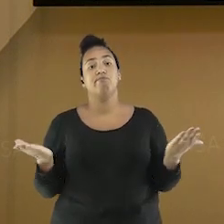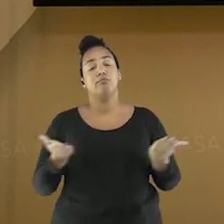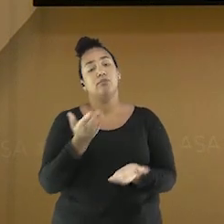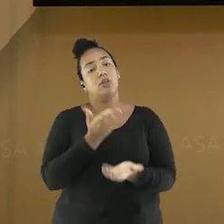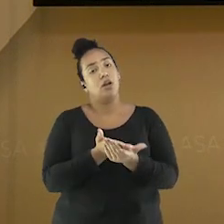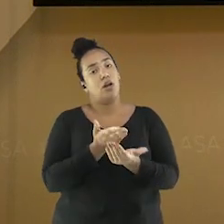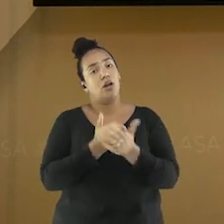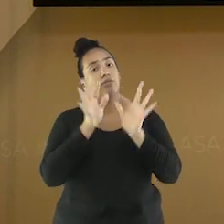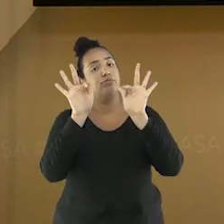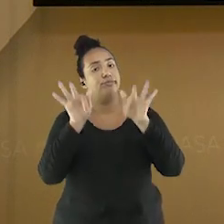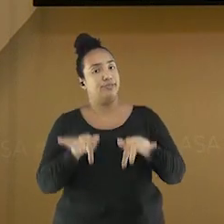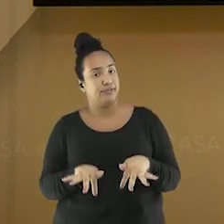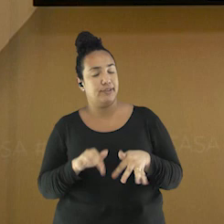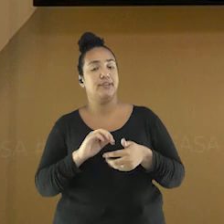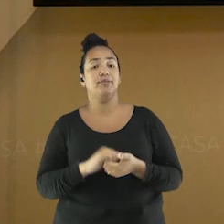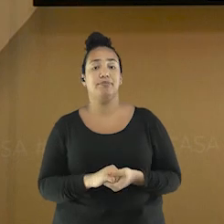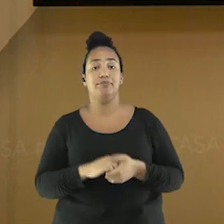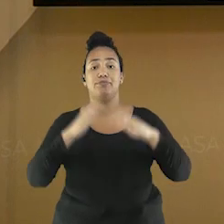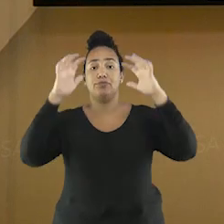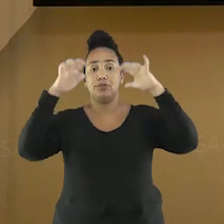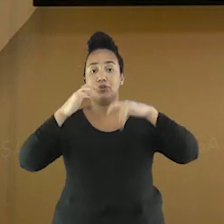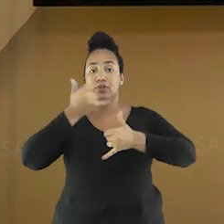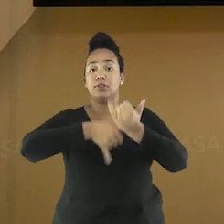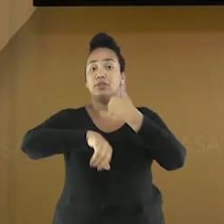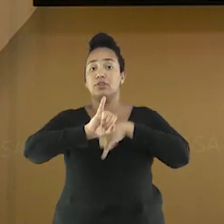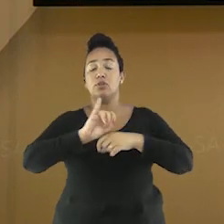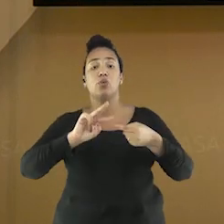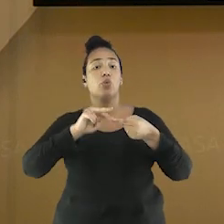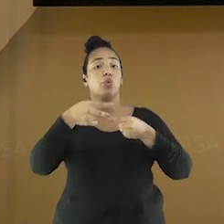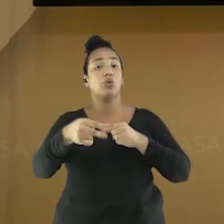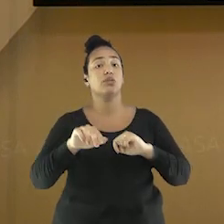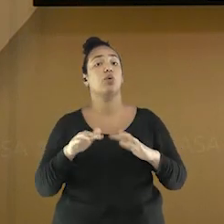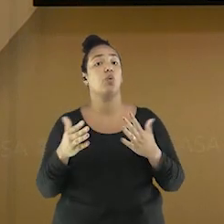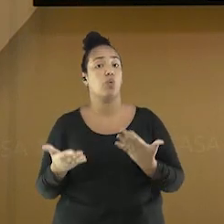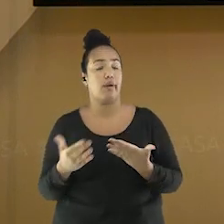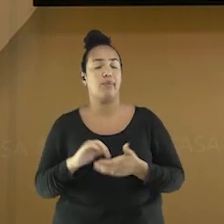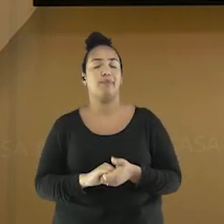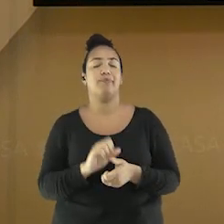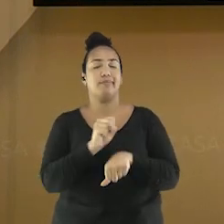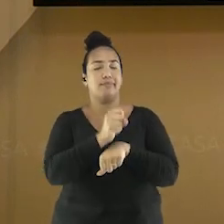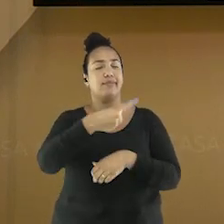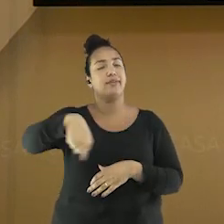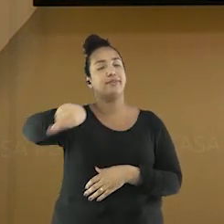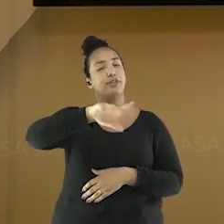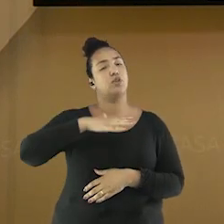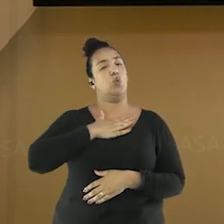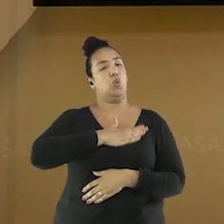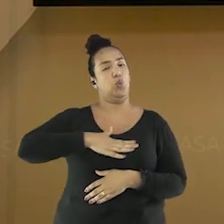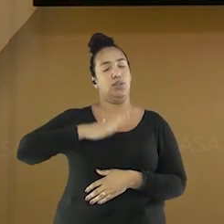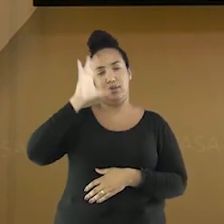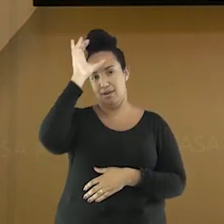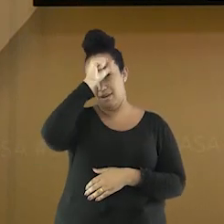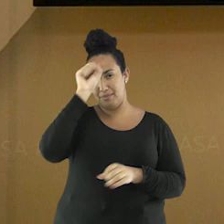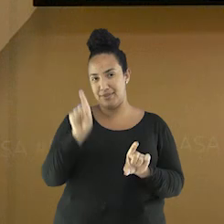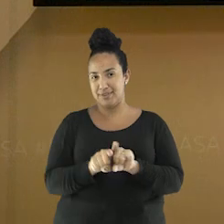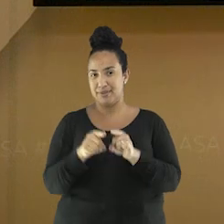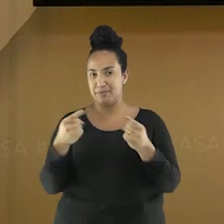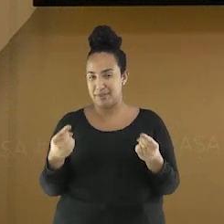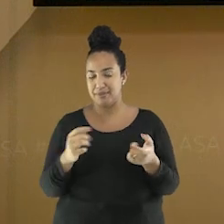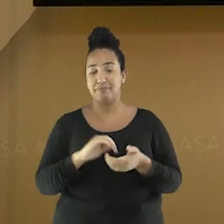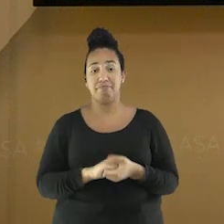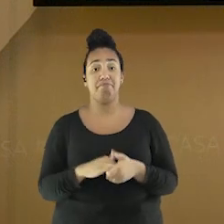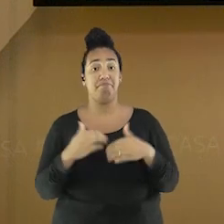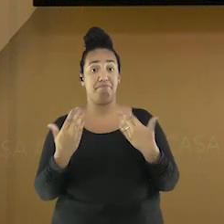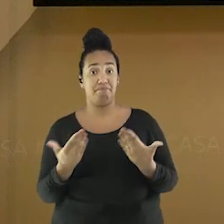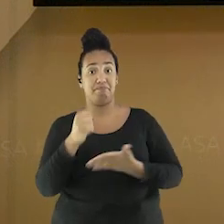da aula de hoje, gente. Fúria líquida, os efeitos da chuva ácida. Eu espero que vocês tenham gostado e, é claro, aprendido bastante com a gente. Que tal acompanhar